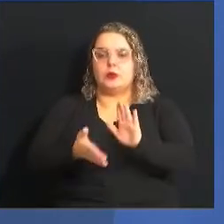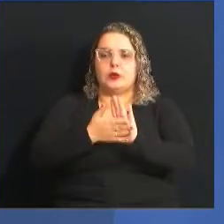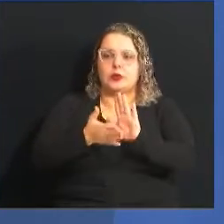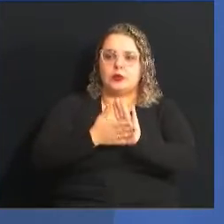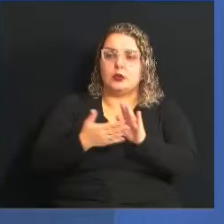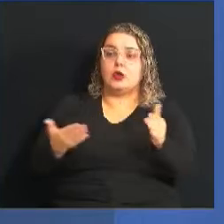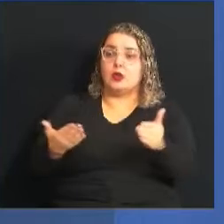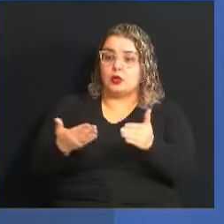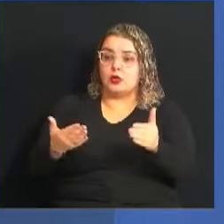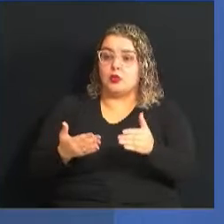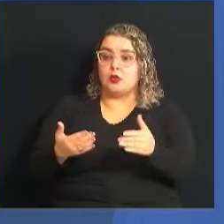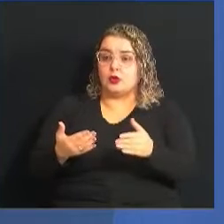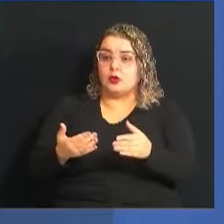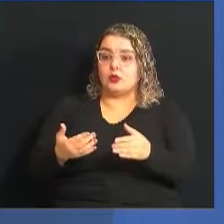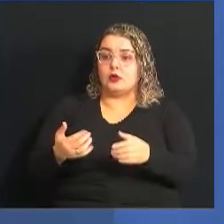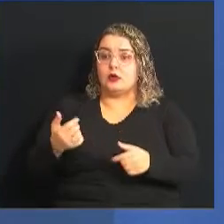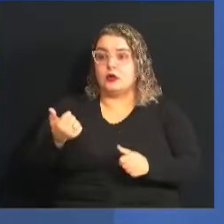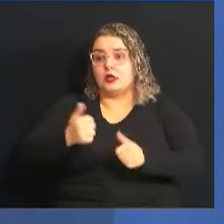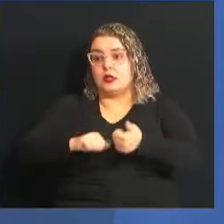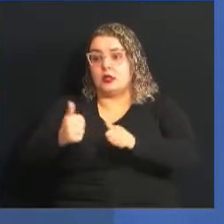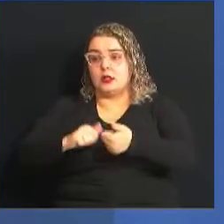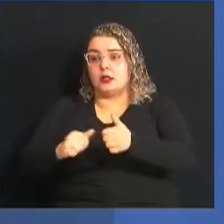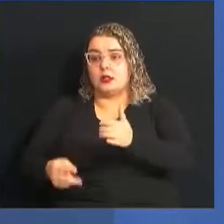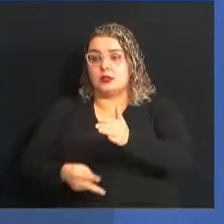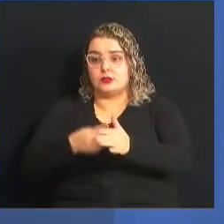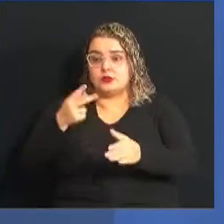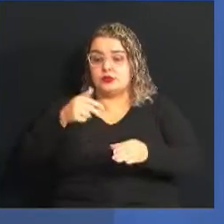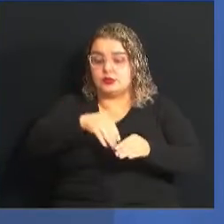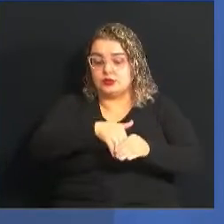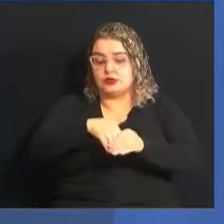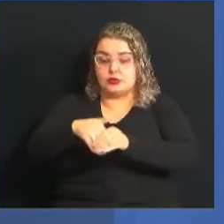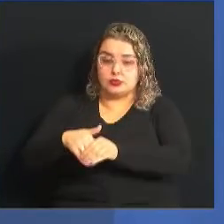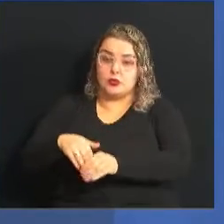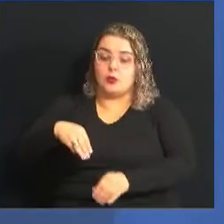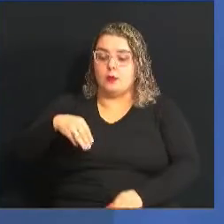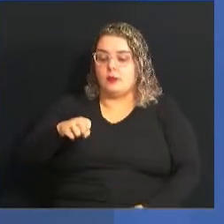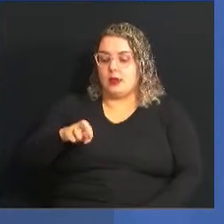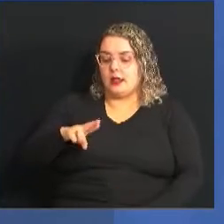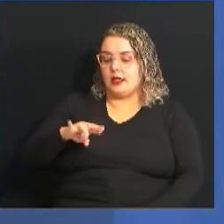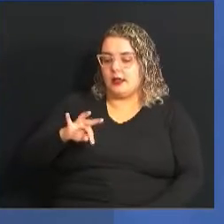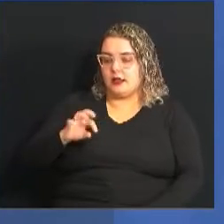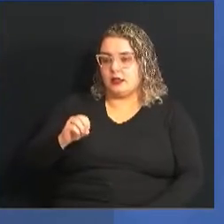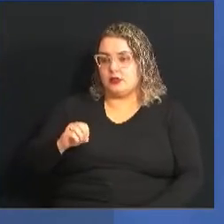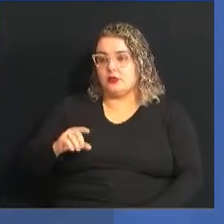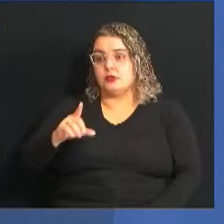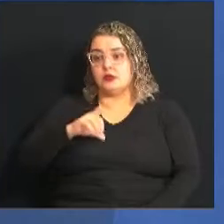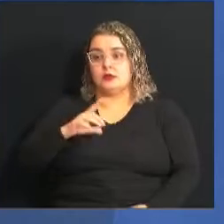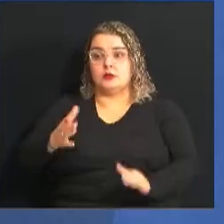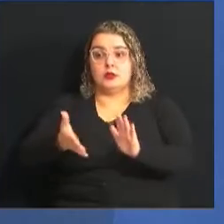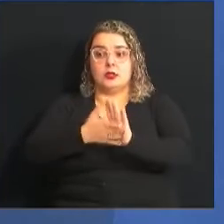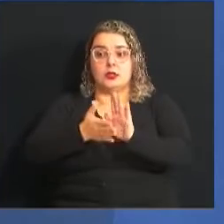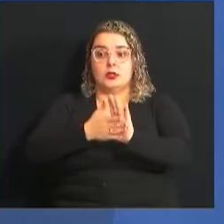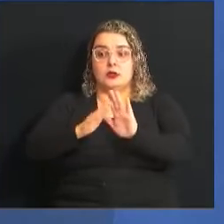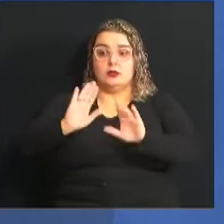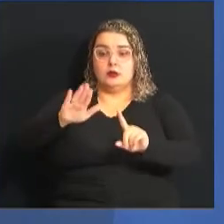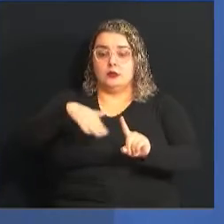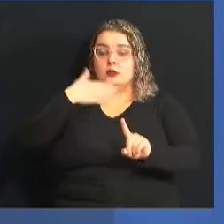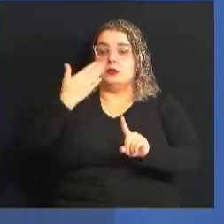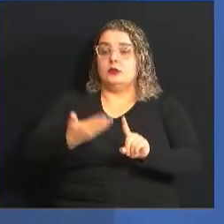hoje será analisado em segunda discussão, ou seja, no mérito. Nós também temos propostas de homenagens